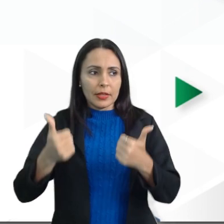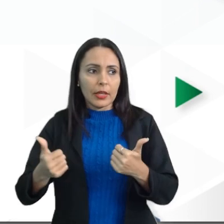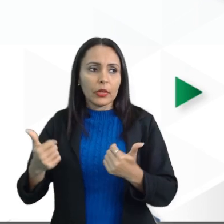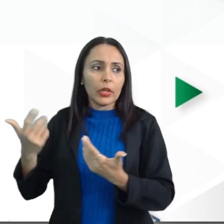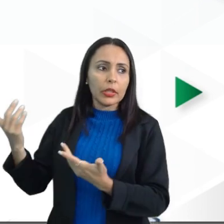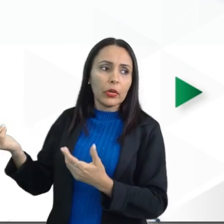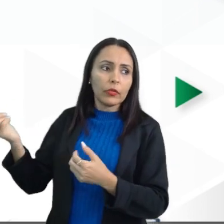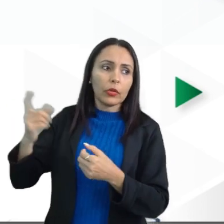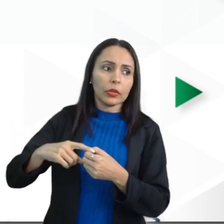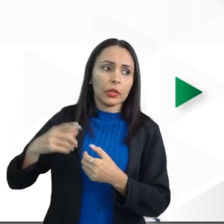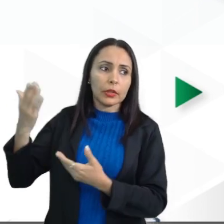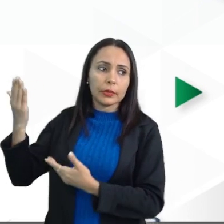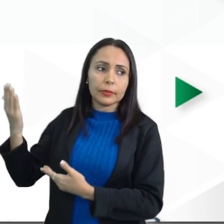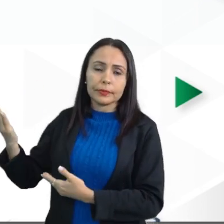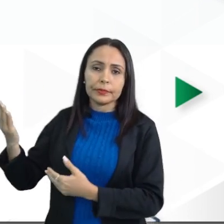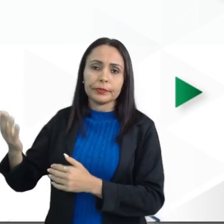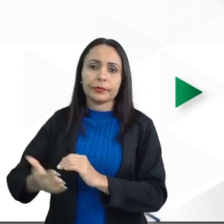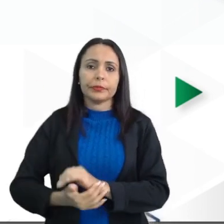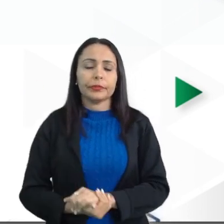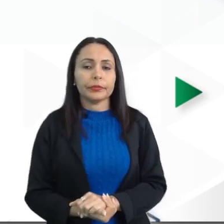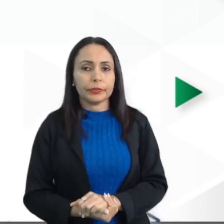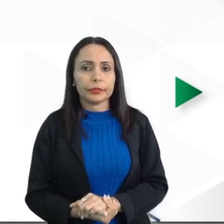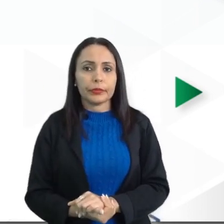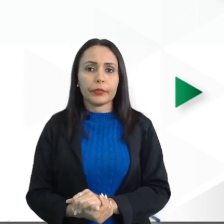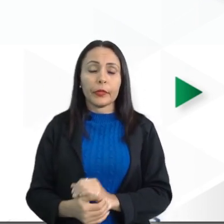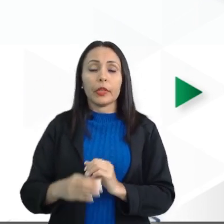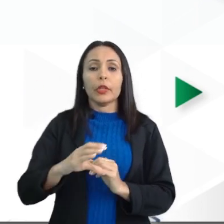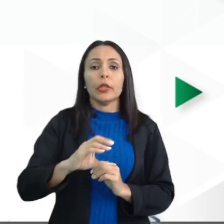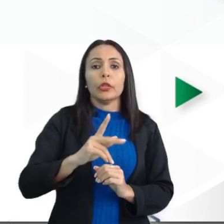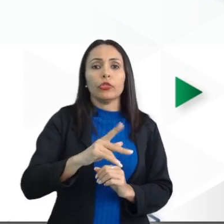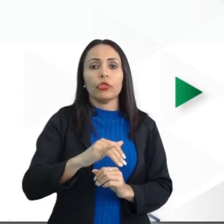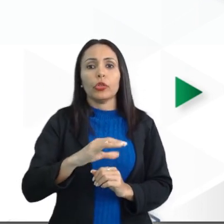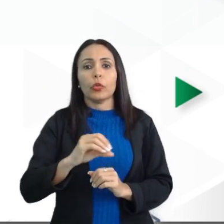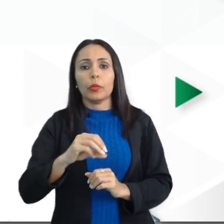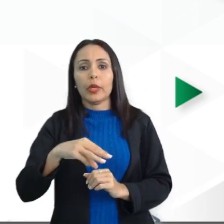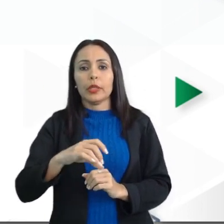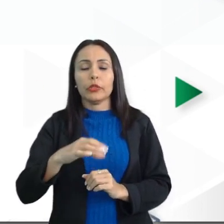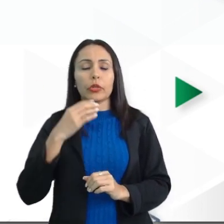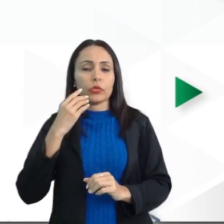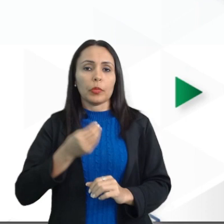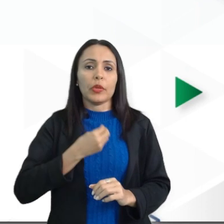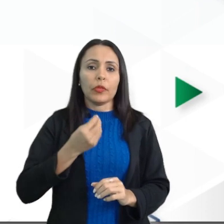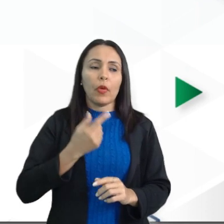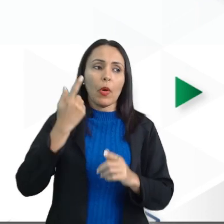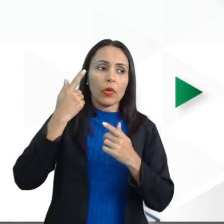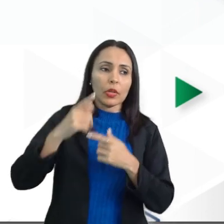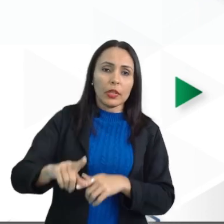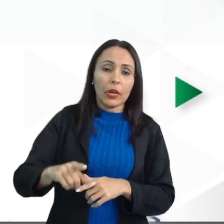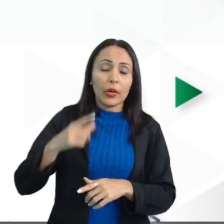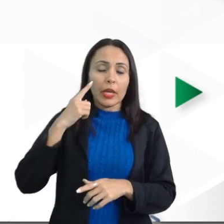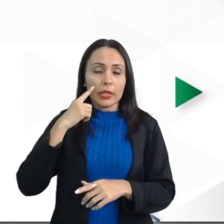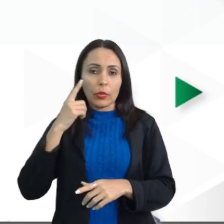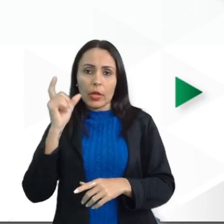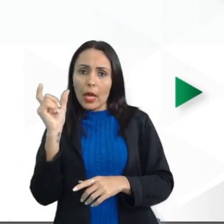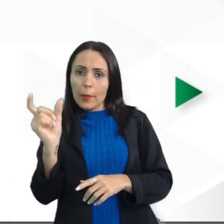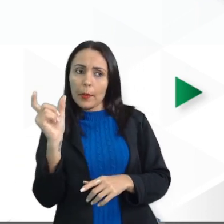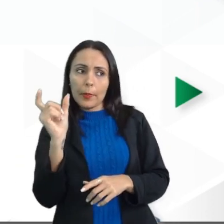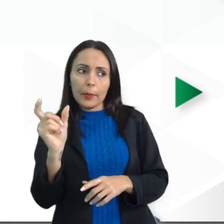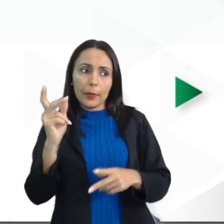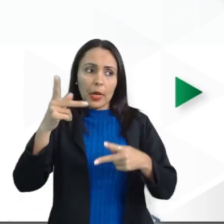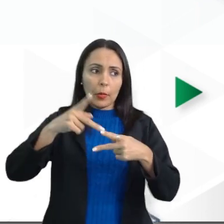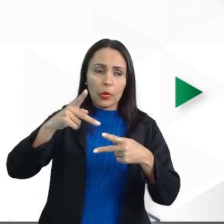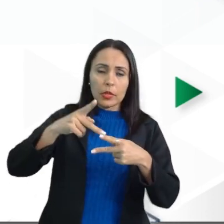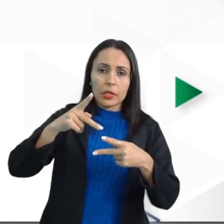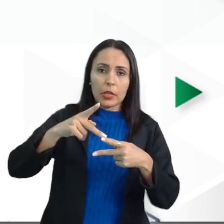frase anterior. Chico Mendes não sobreviveu a quê? Aos ataques. Então, aqui nós temos uma preposição. A letra D